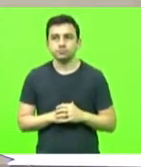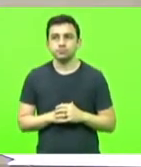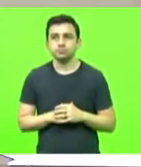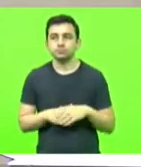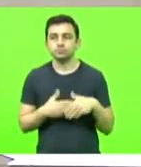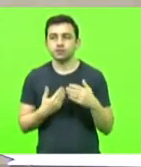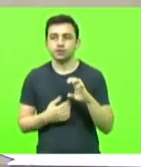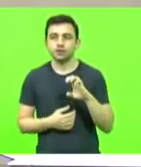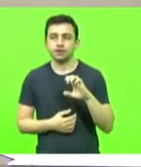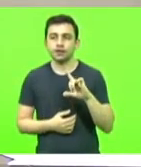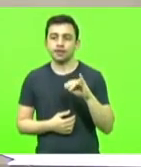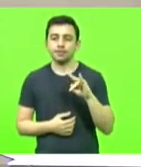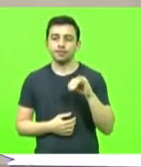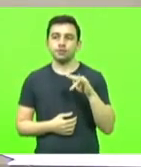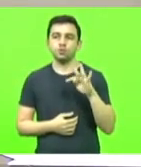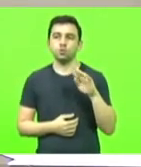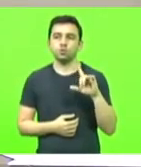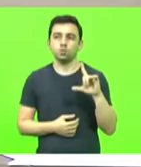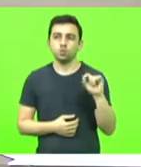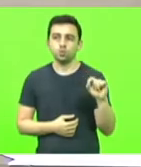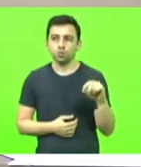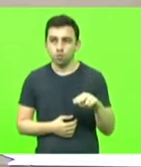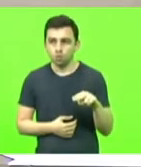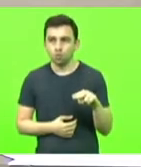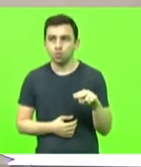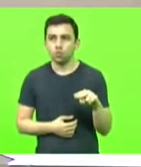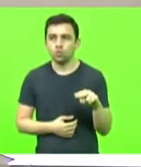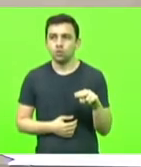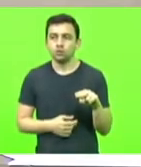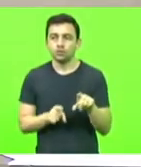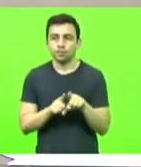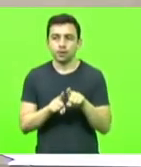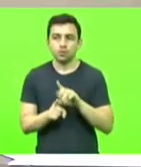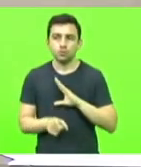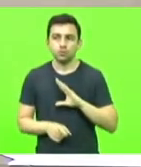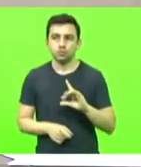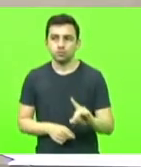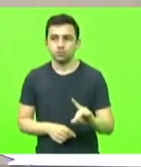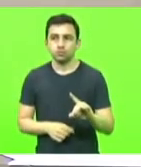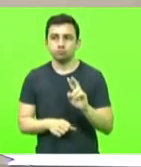Clenilton Carlos Pereira, e o senhor coordenador do Colegiado Estadual de